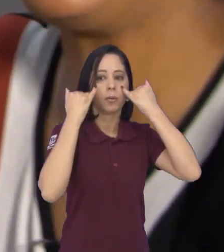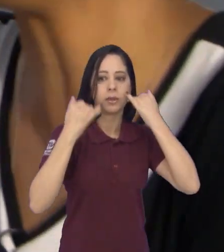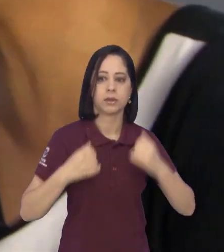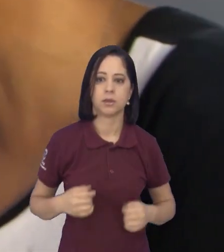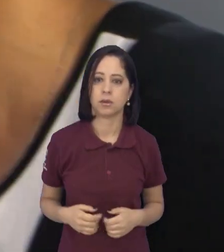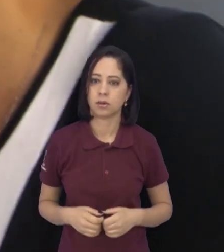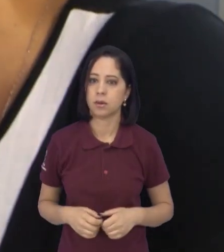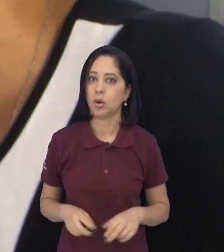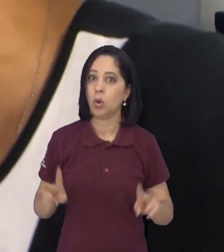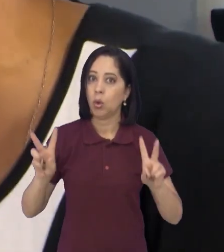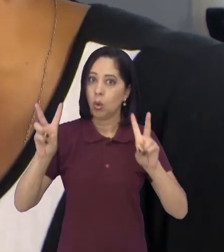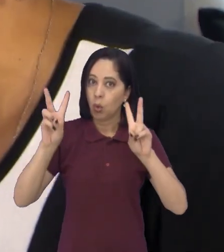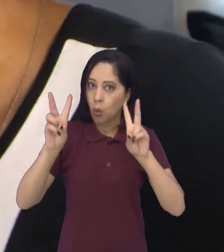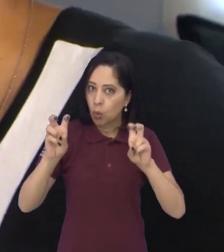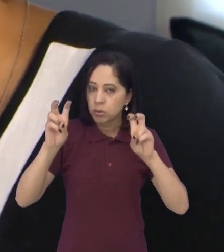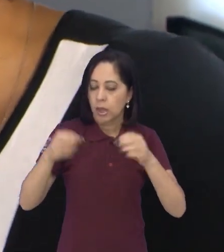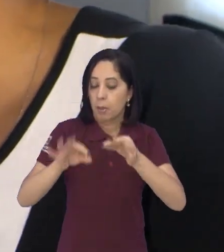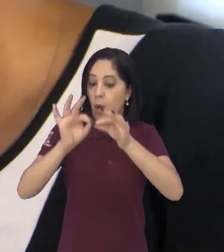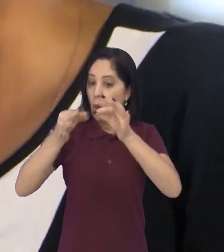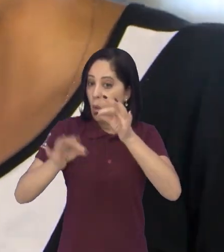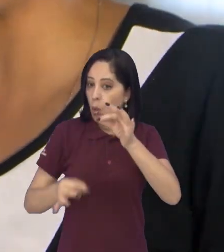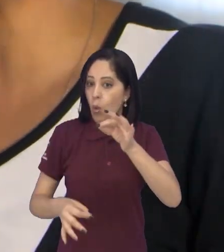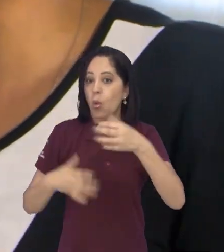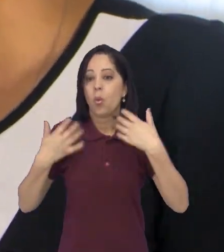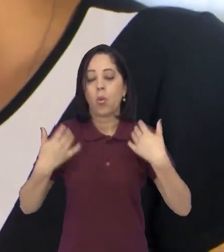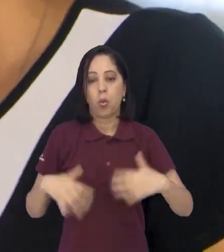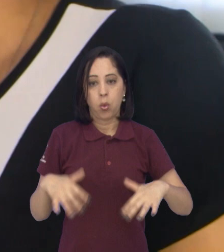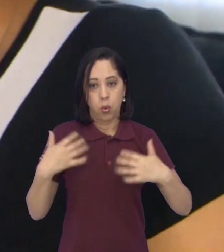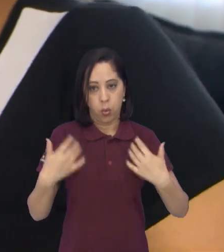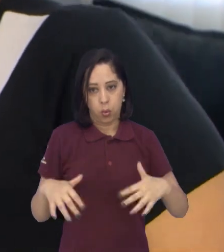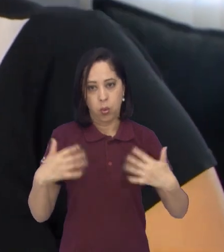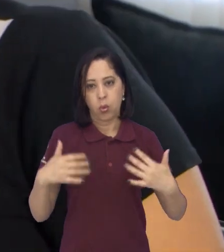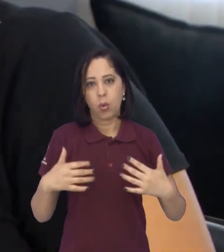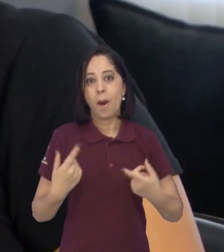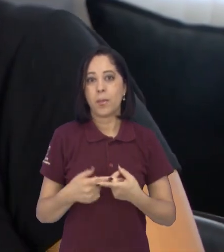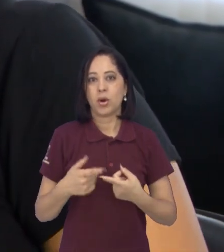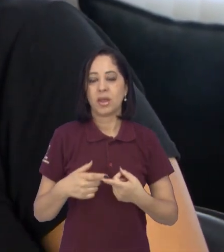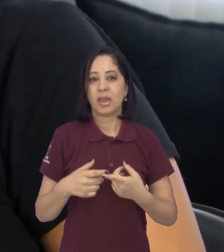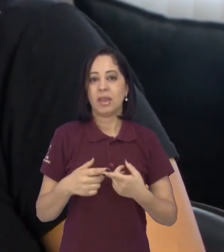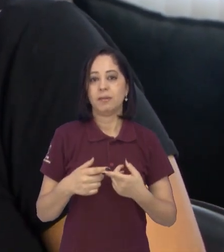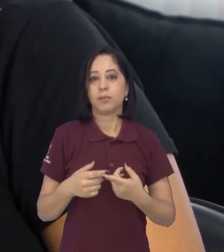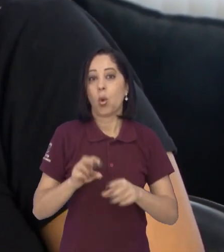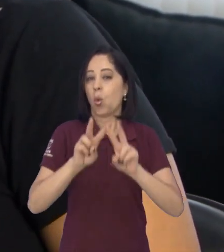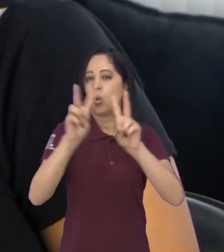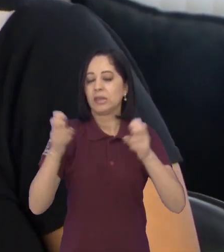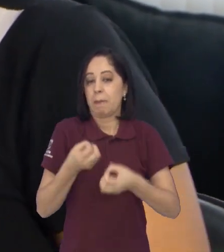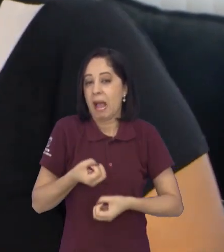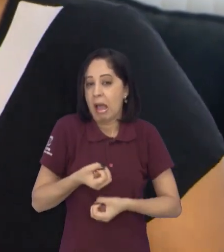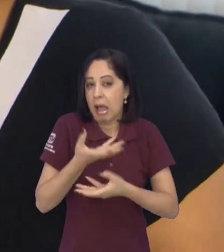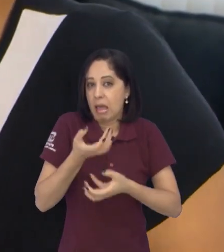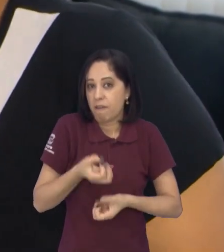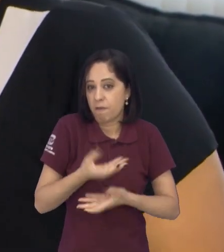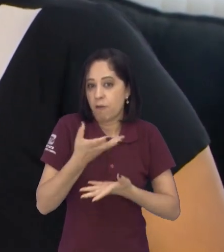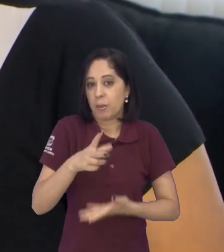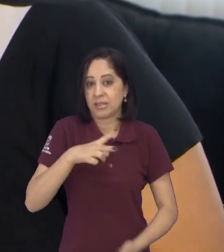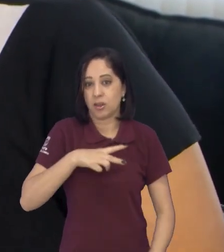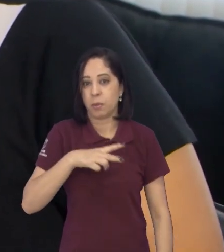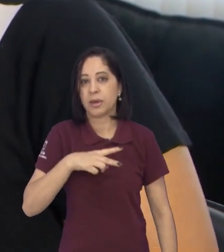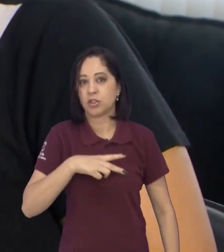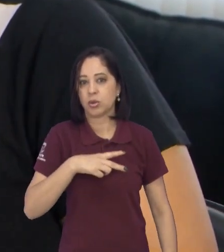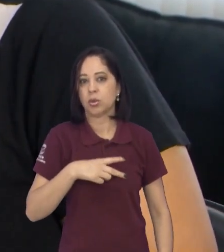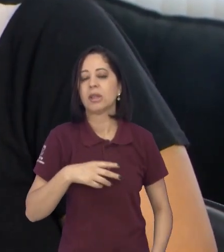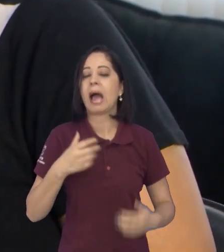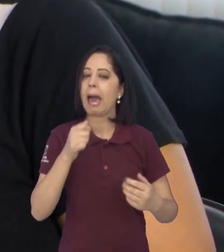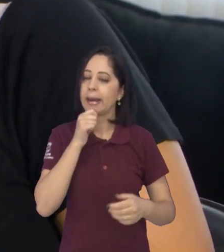assunto rende e muito, com certeza, né? Quando falar sobre dados pessoais, não vai ser aqui que a gente vai encerrar sobre